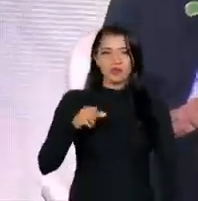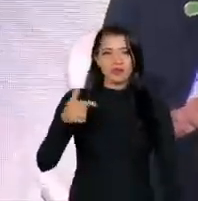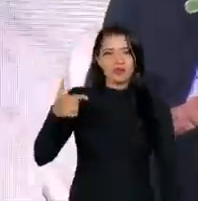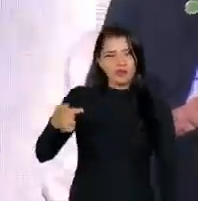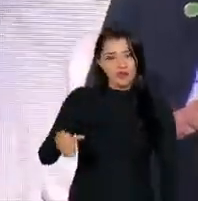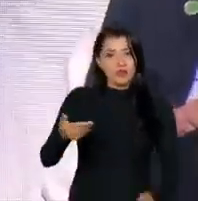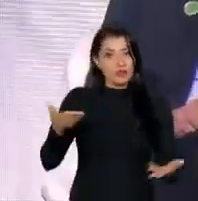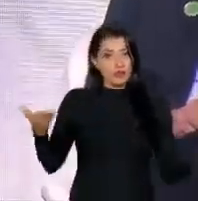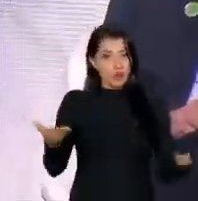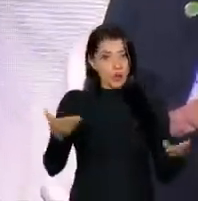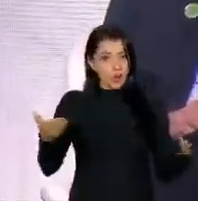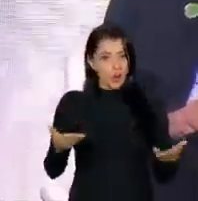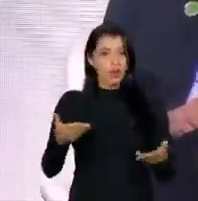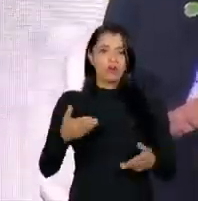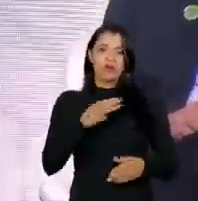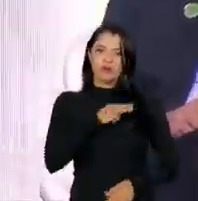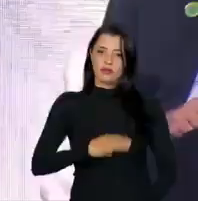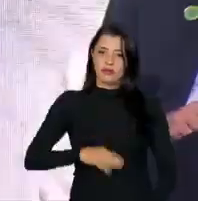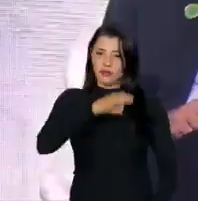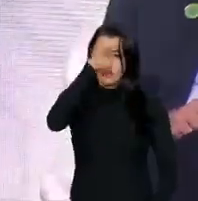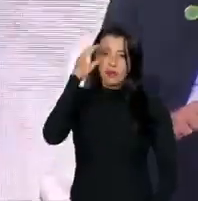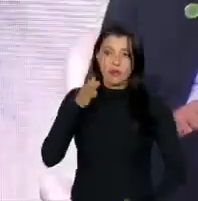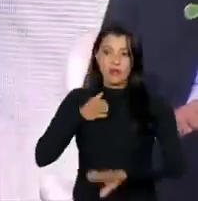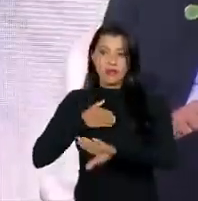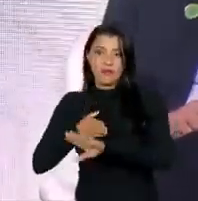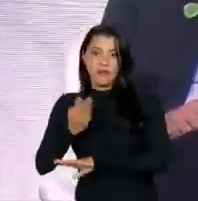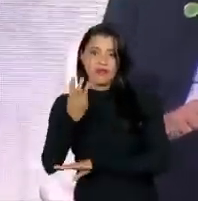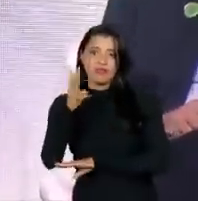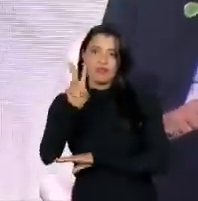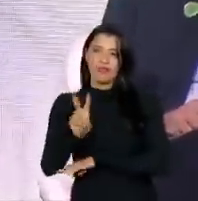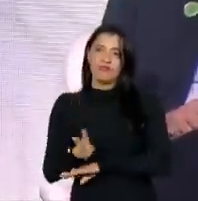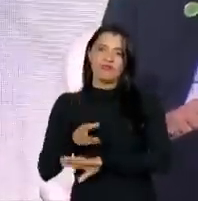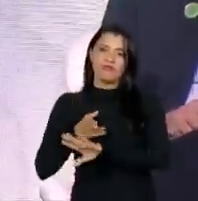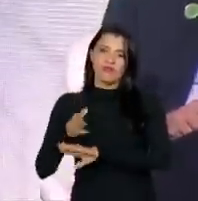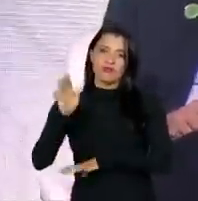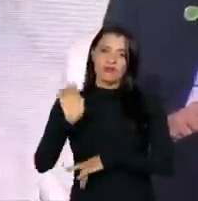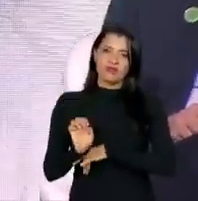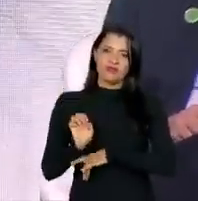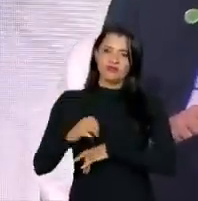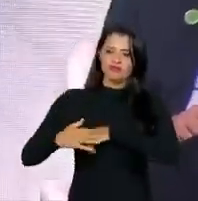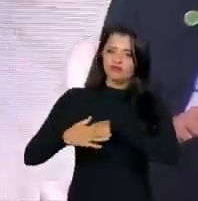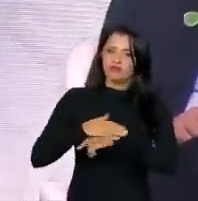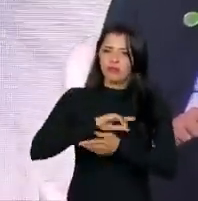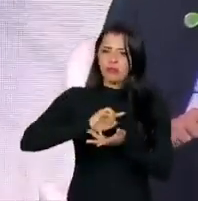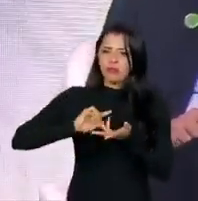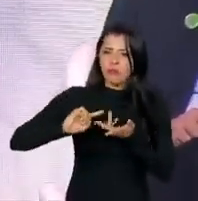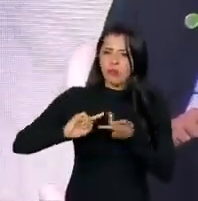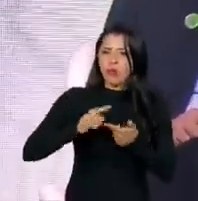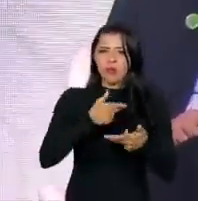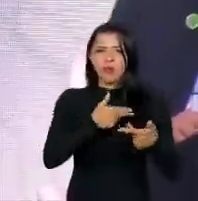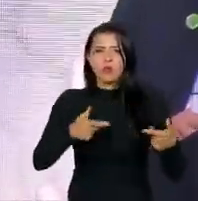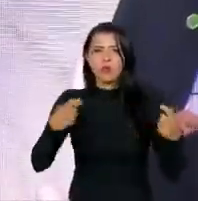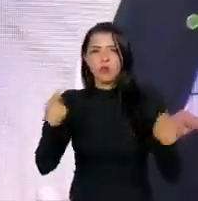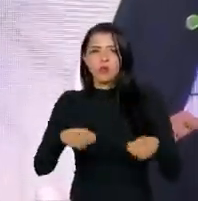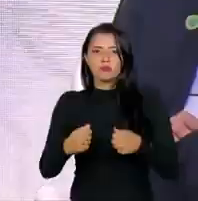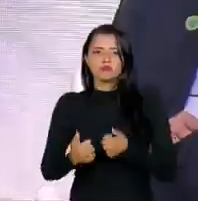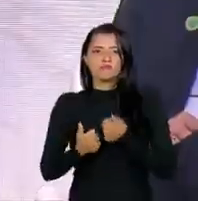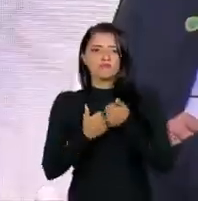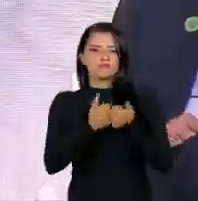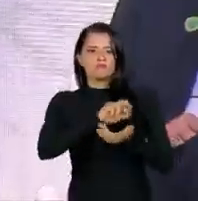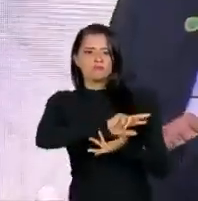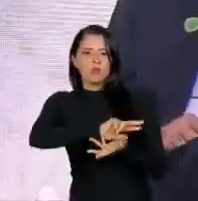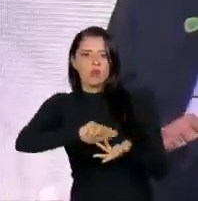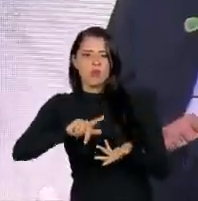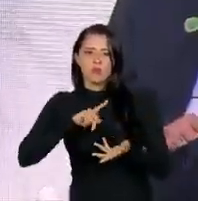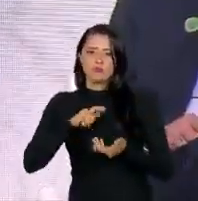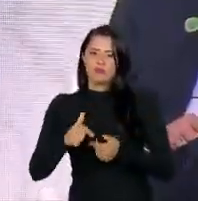ano o ministro Camilo já foi 3 vezes no estado de Mato Grosso para falar de várias ações em colaboração e várias